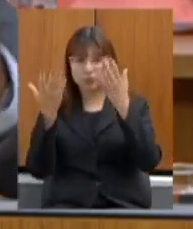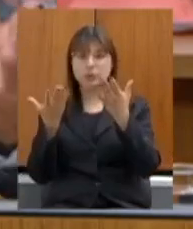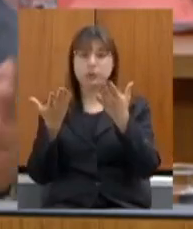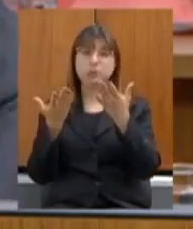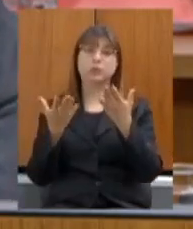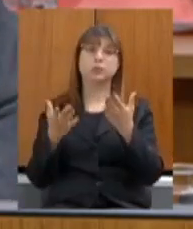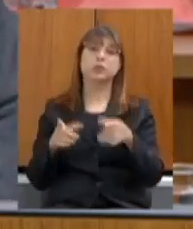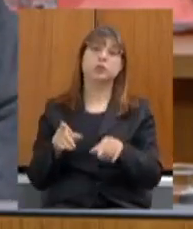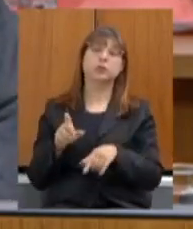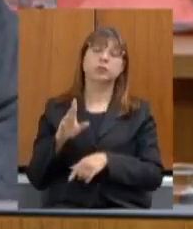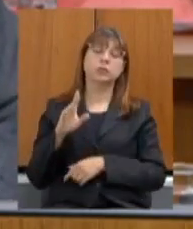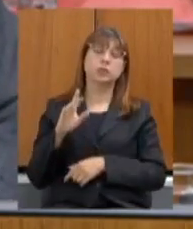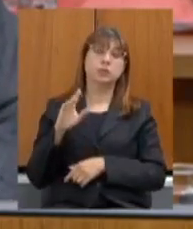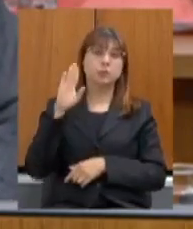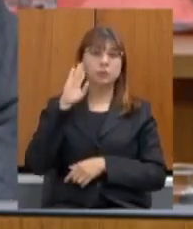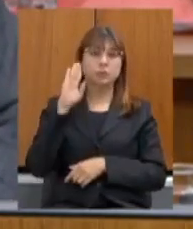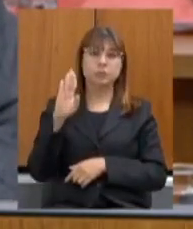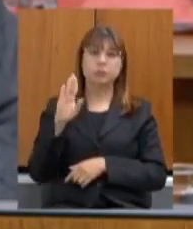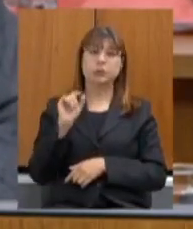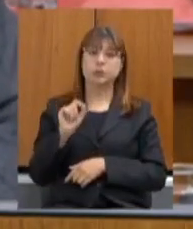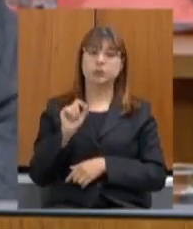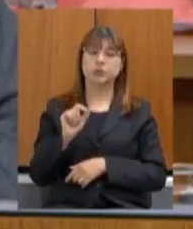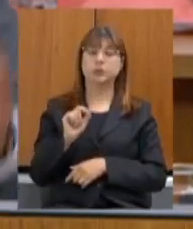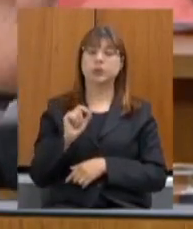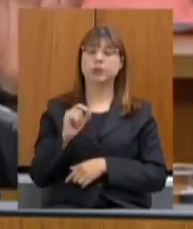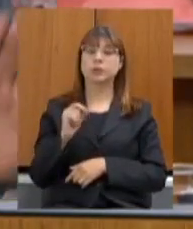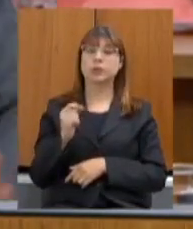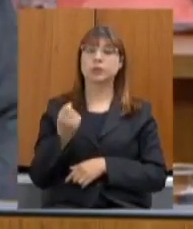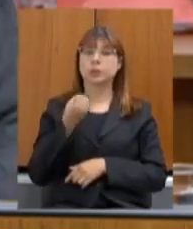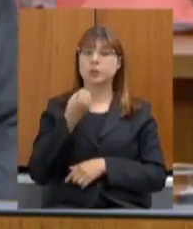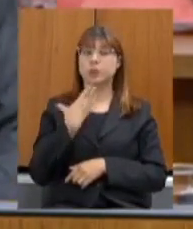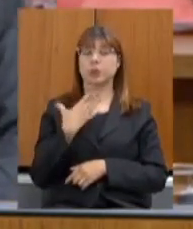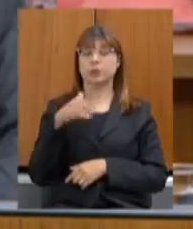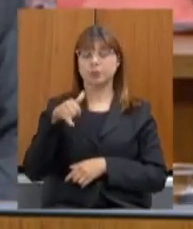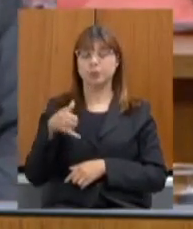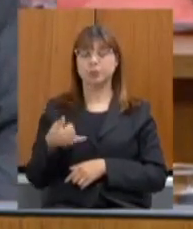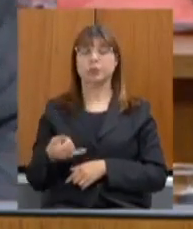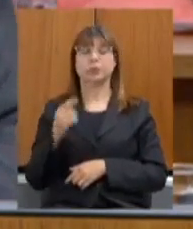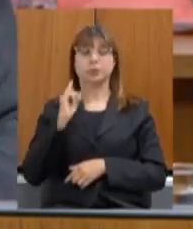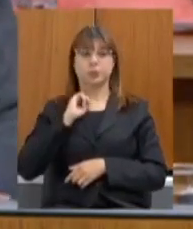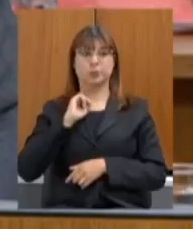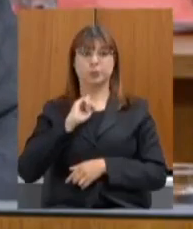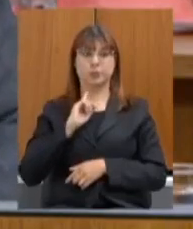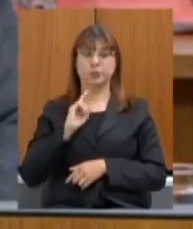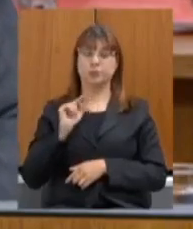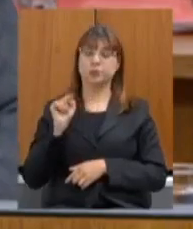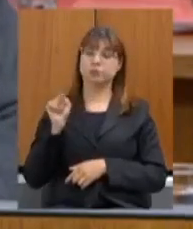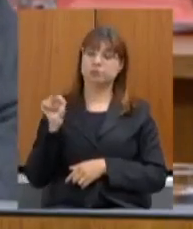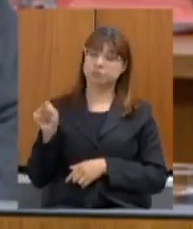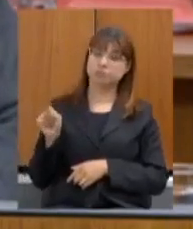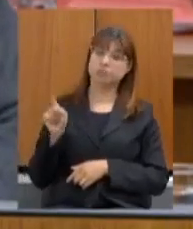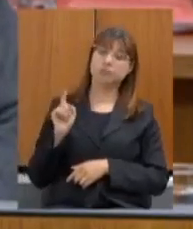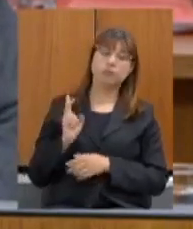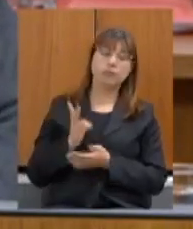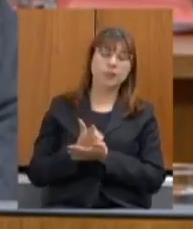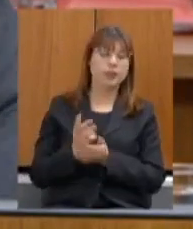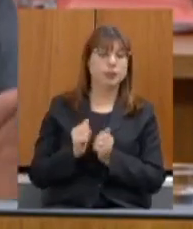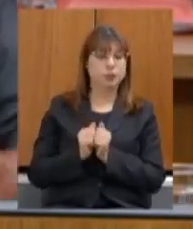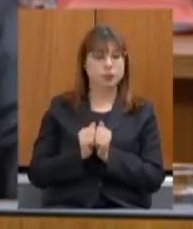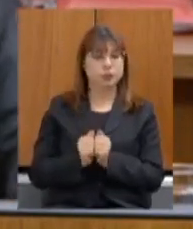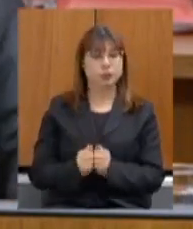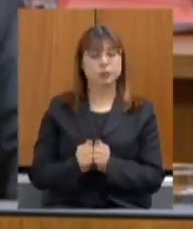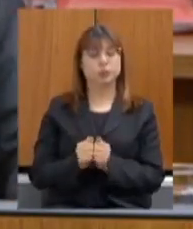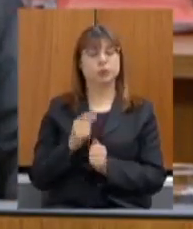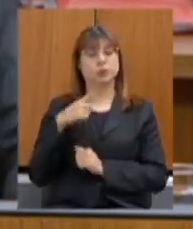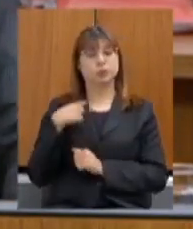proveitoso para Minas Gerais. Em nenhum momento, Vossa Excelência deixou de estar aqui com os deputados, em seu